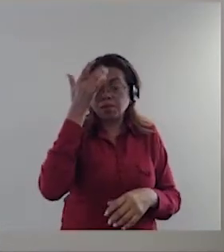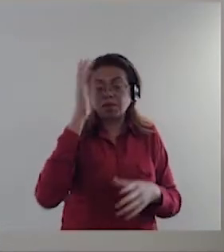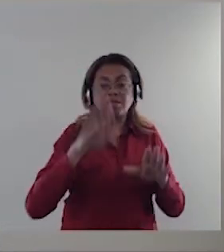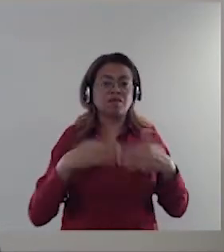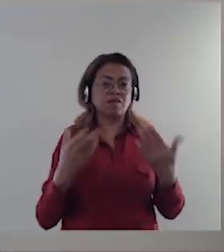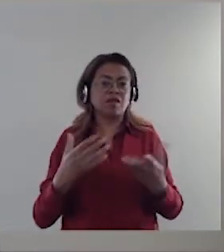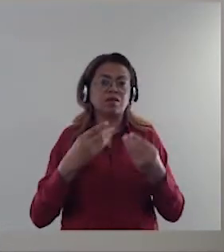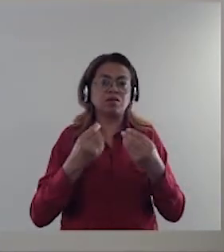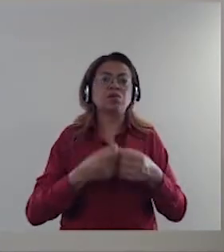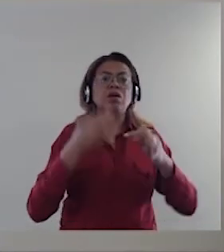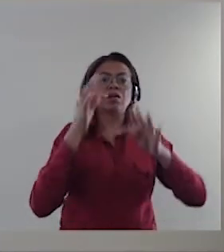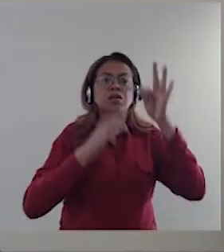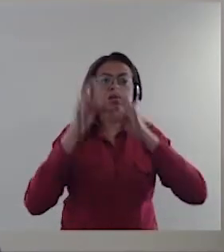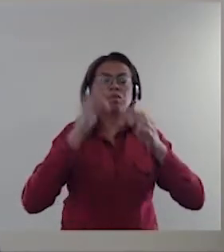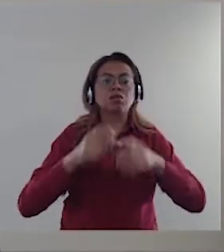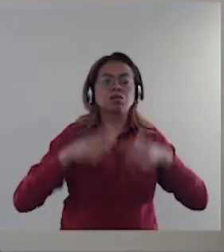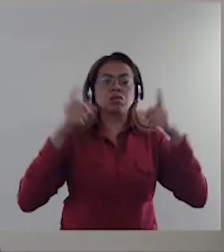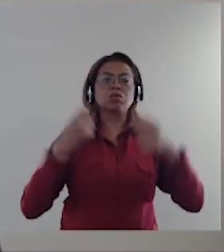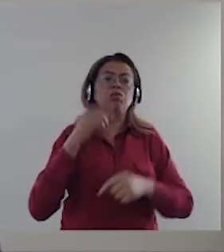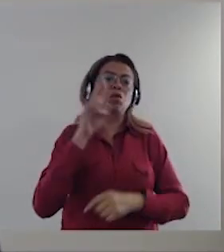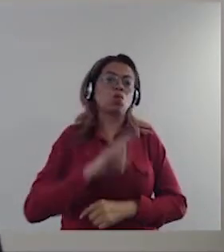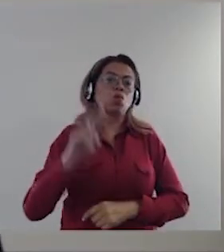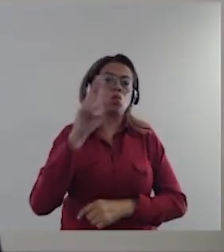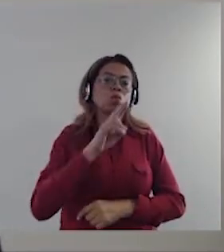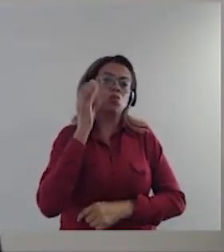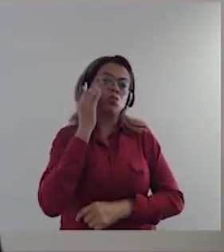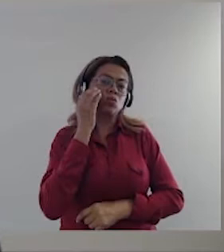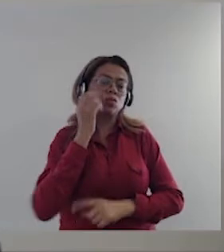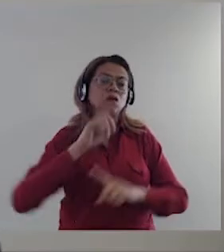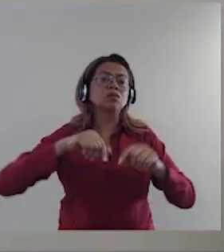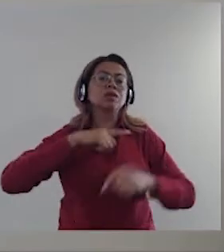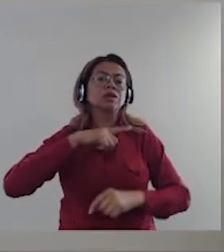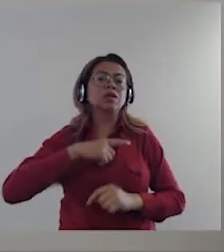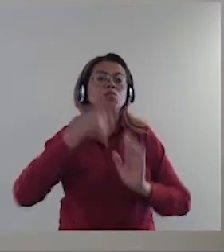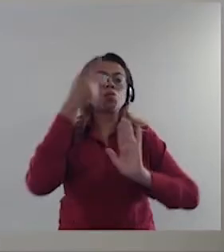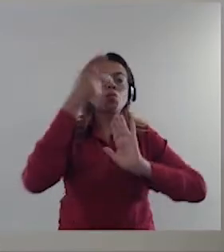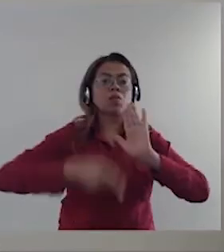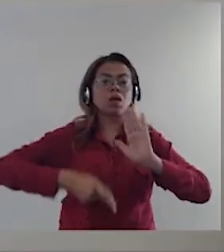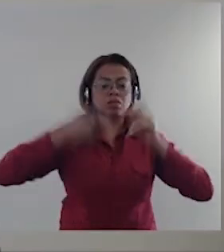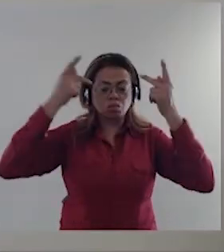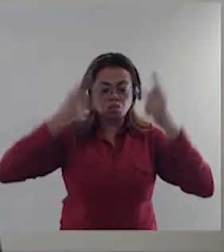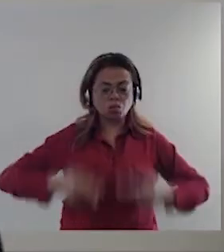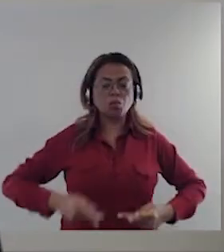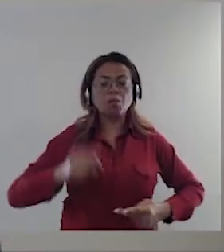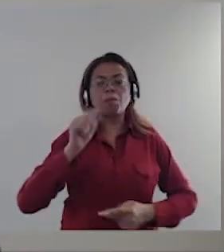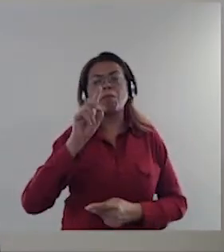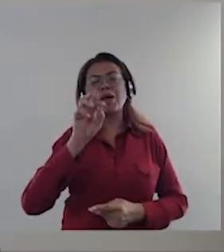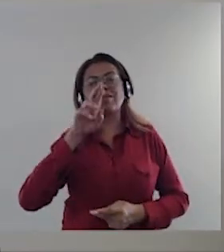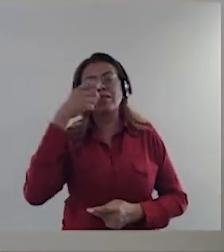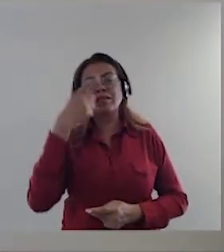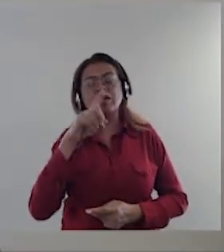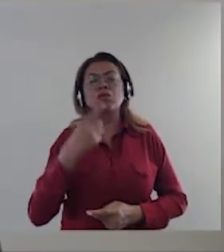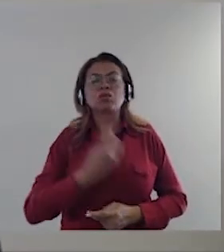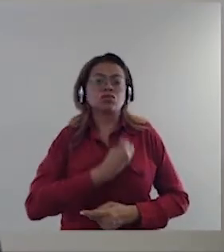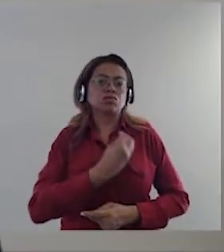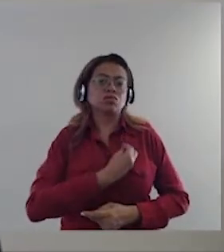alta tecnologia também, do uso dos smartphones, nós descobrimos o padrão de vida das pessoas, esse padrão de vida que muitas vezes a gente tem dificuldade